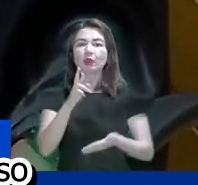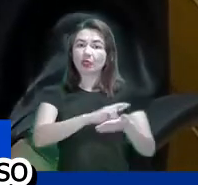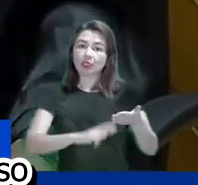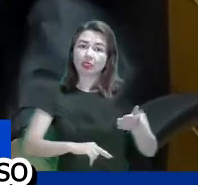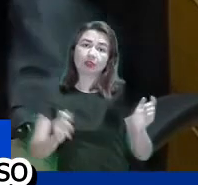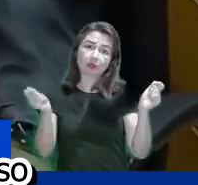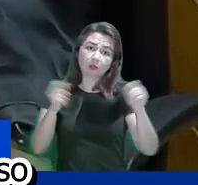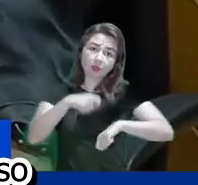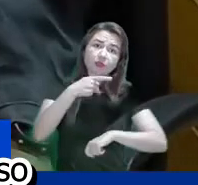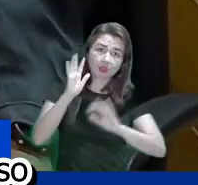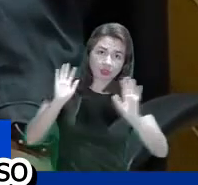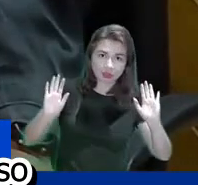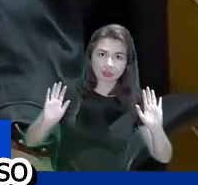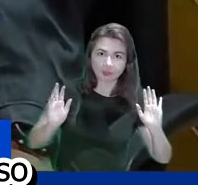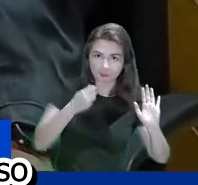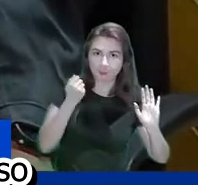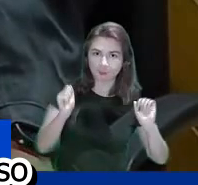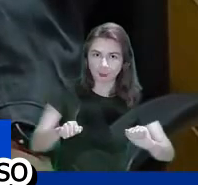adiantar, né, presidente?